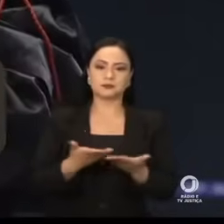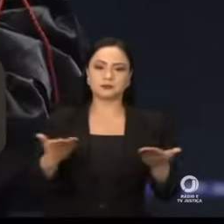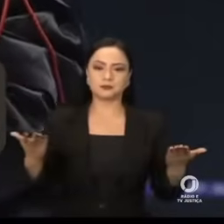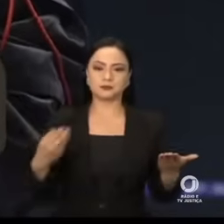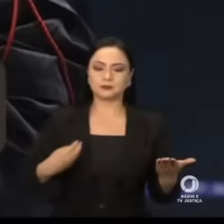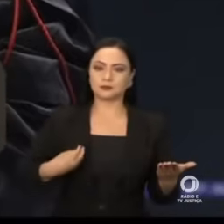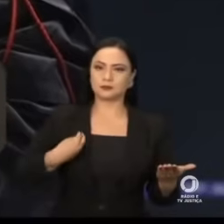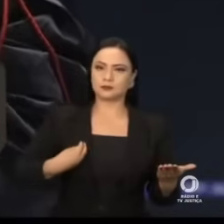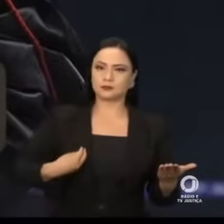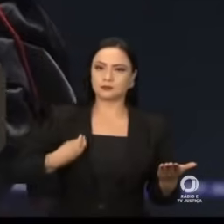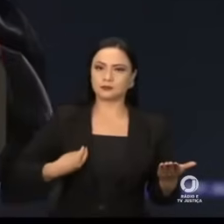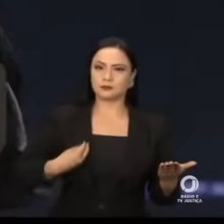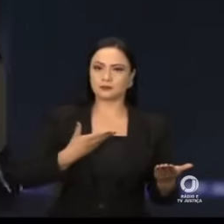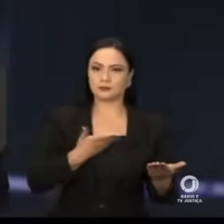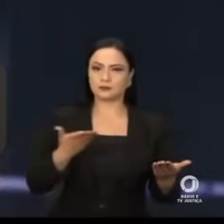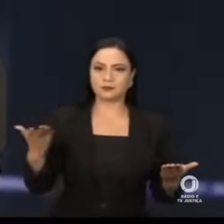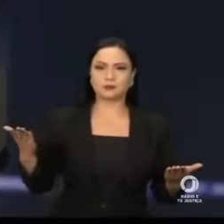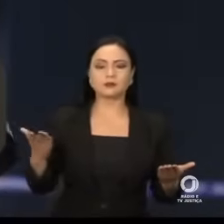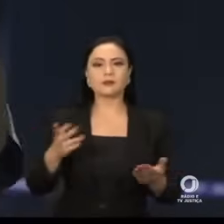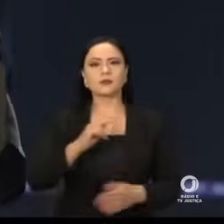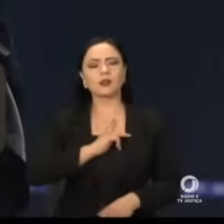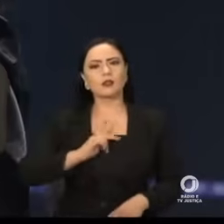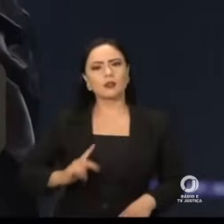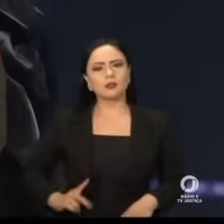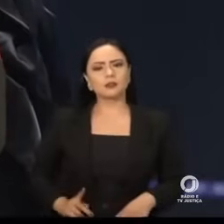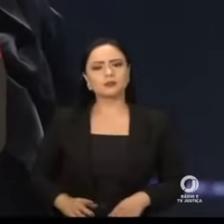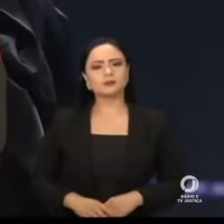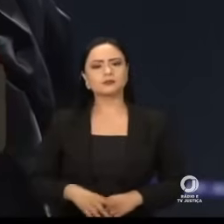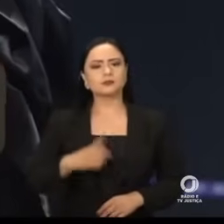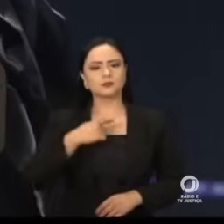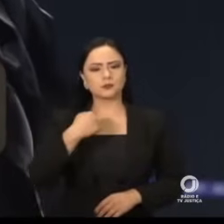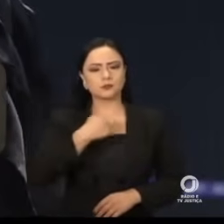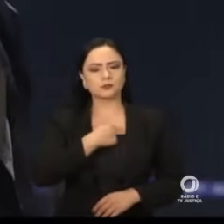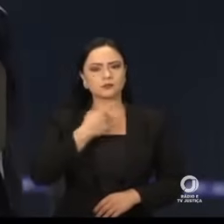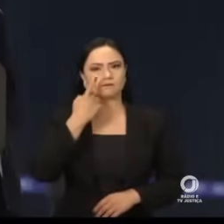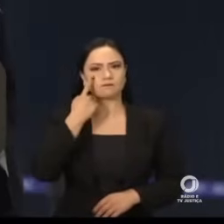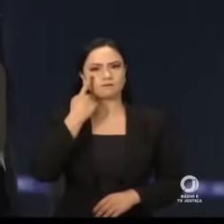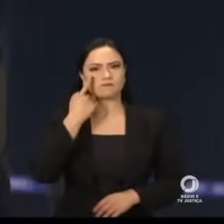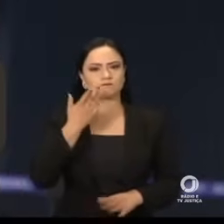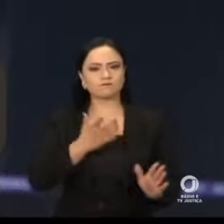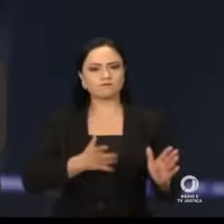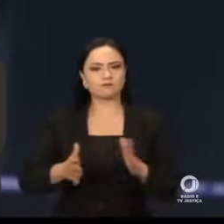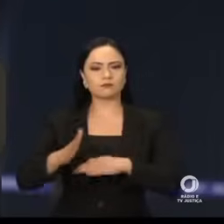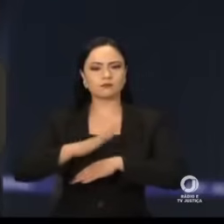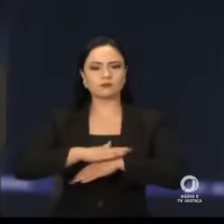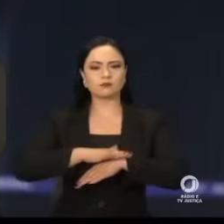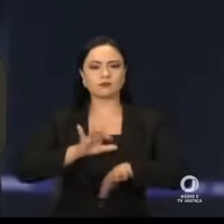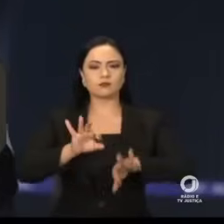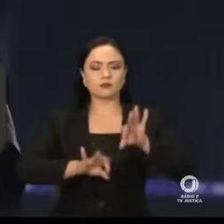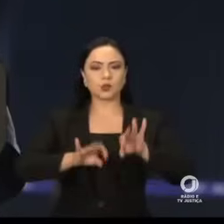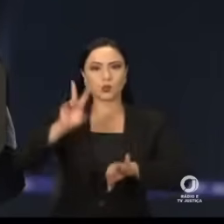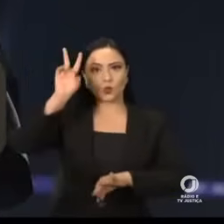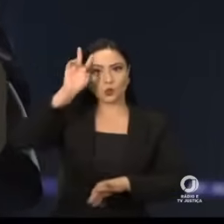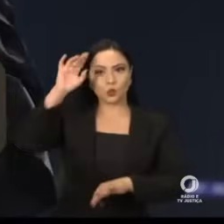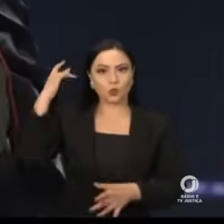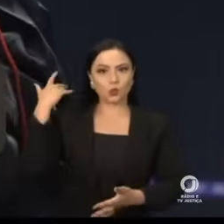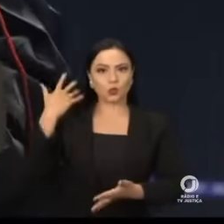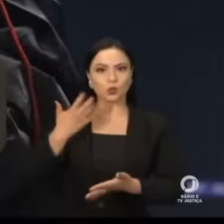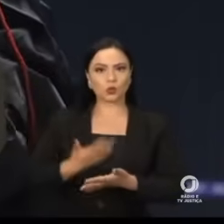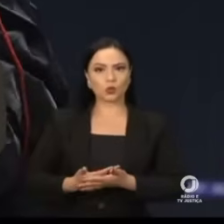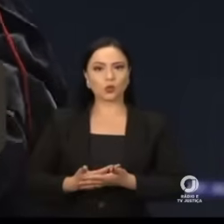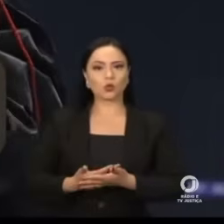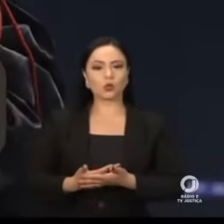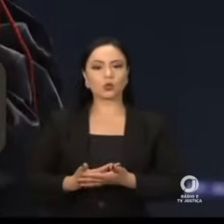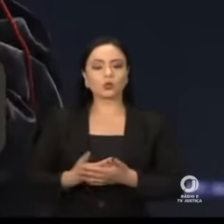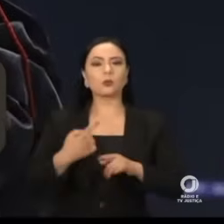presentes. Senhor presidente, nós estamos diante de um julgamento histórico. Histórico